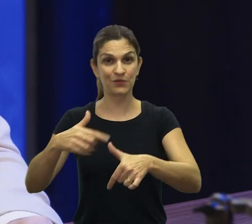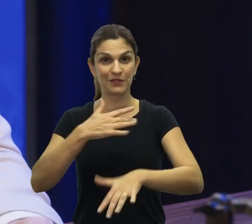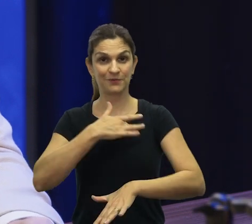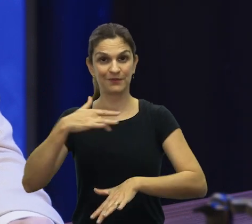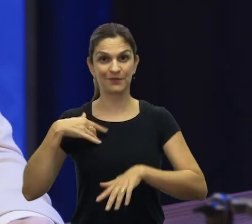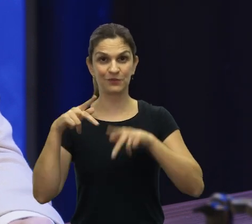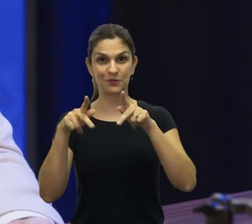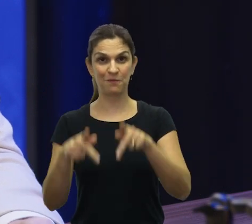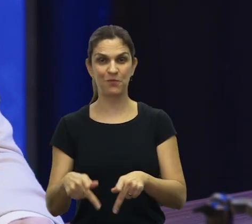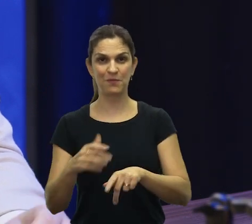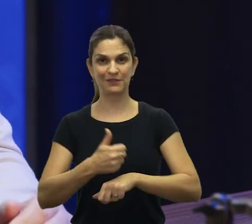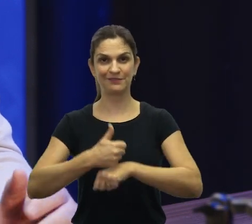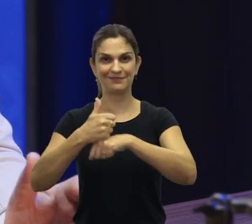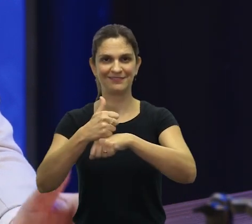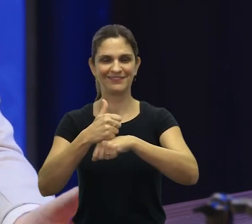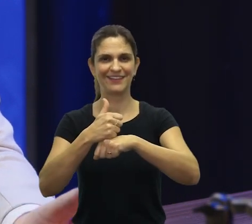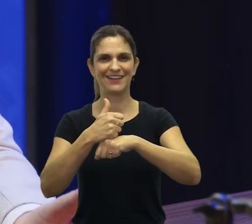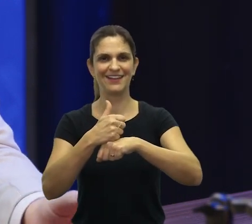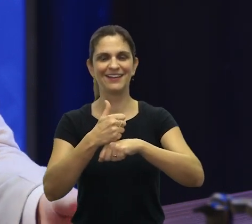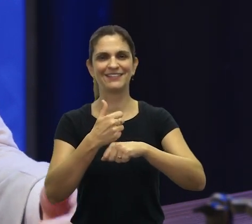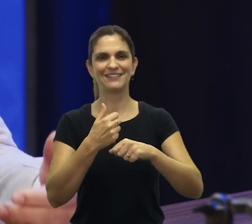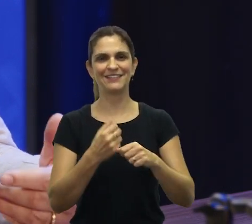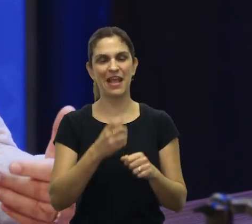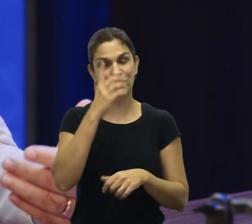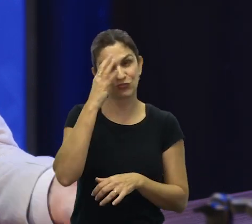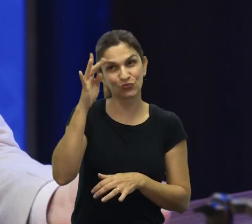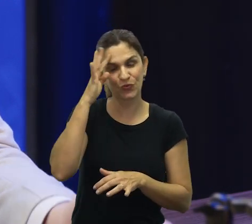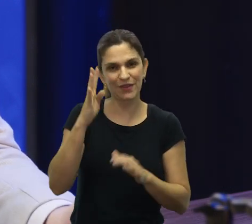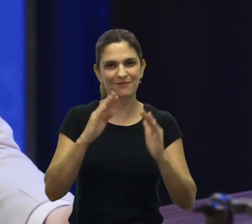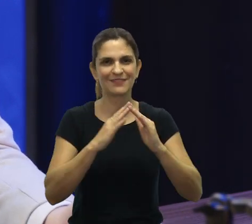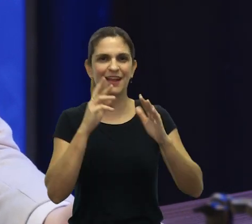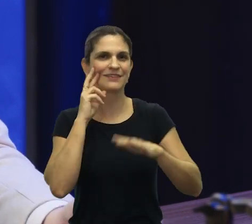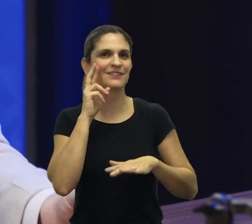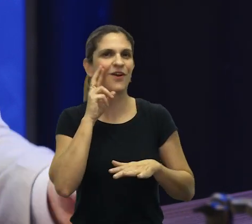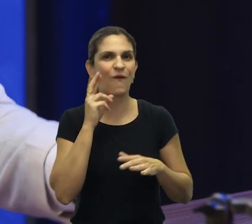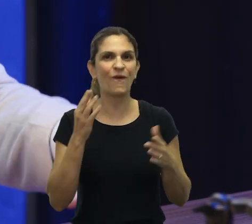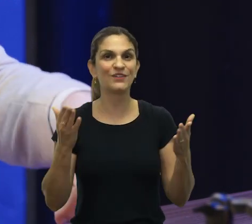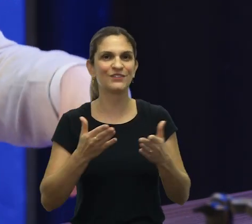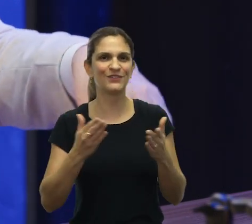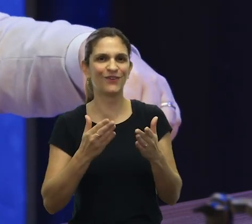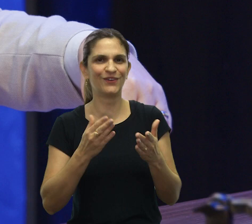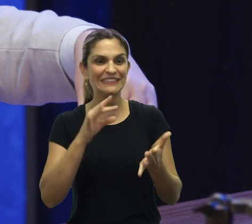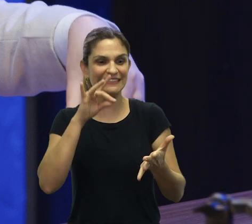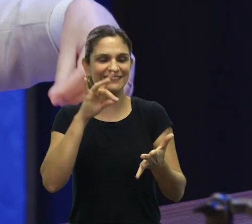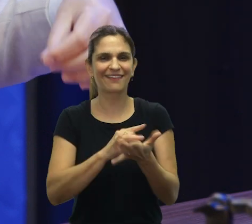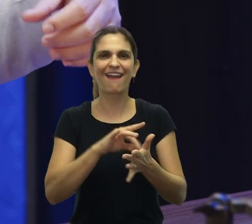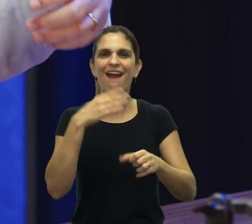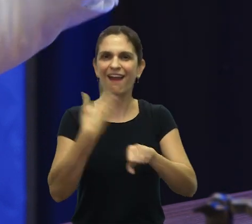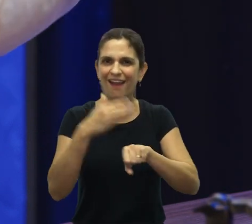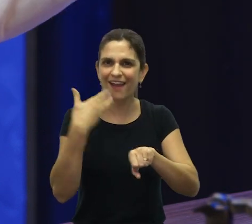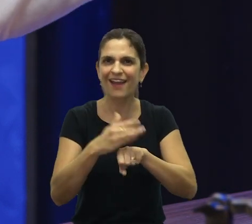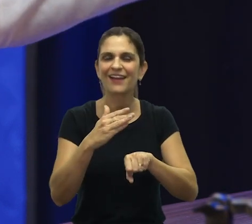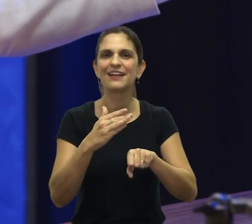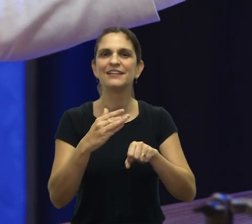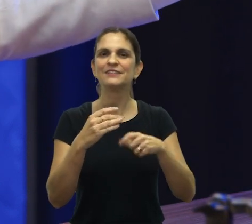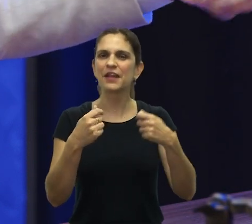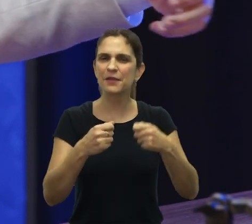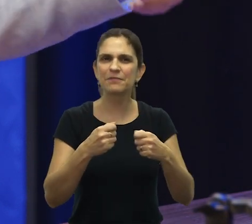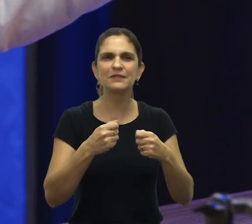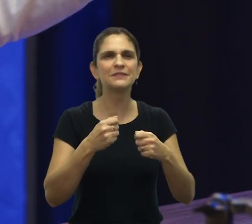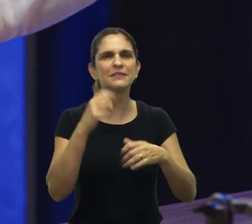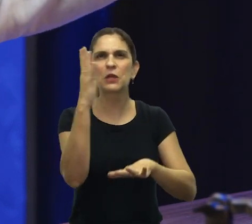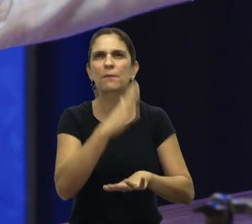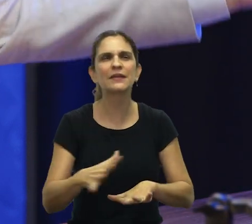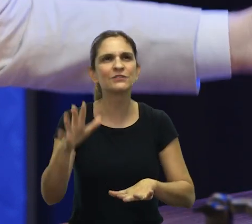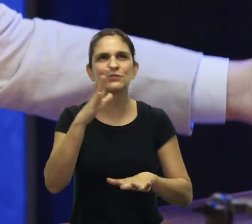de qualidade, a sonhar. Sonhamos com a Casa Rosa, hoje ela já é uma realidade, e que é uma realidade que é reproduzida, que precisa